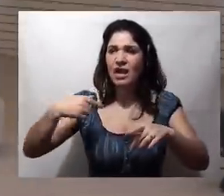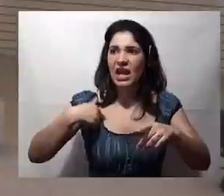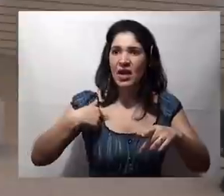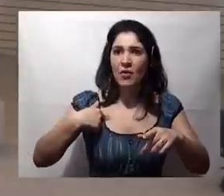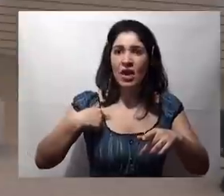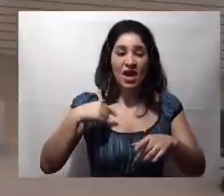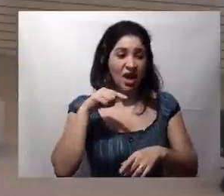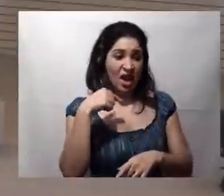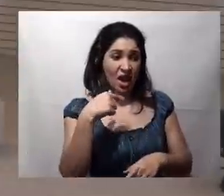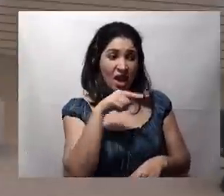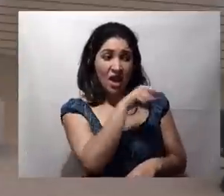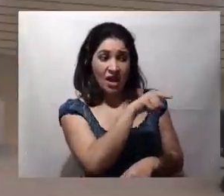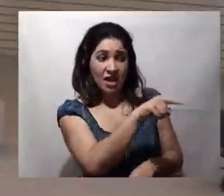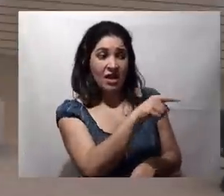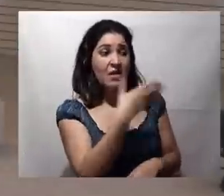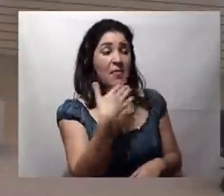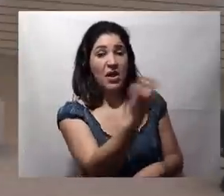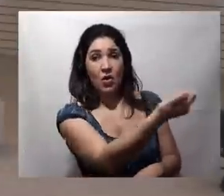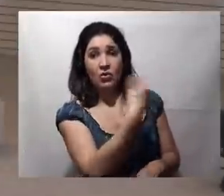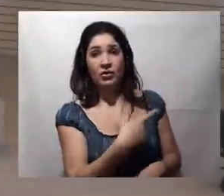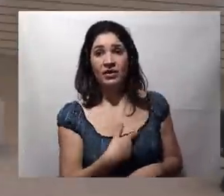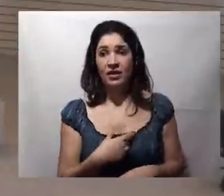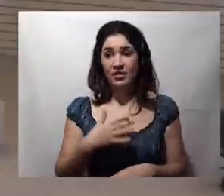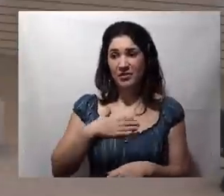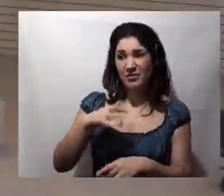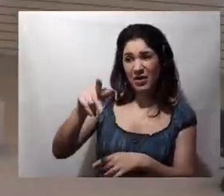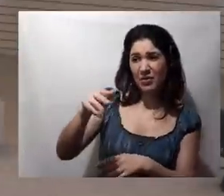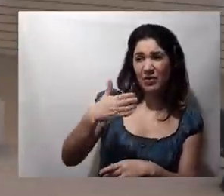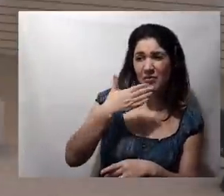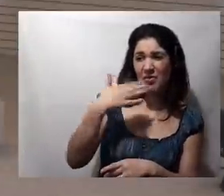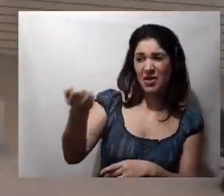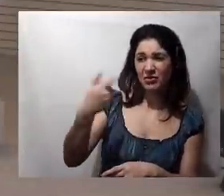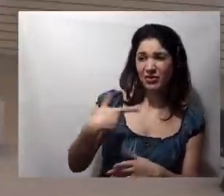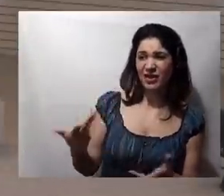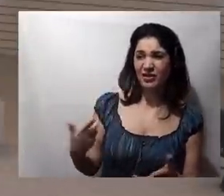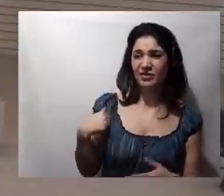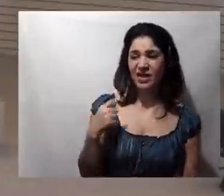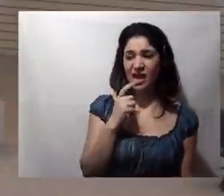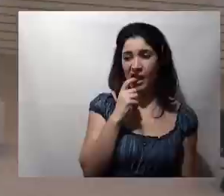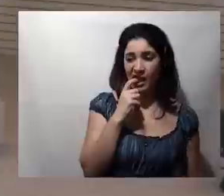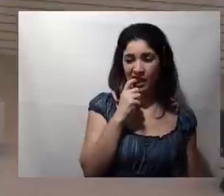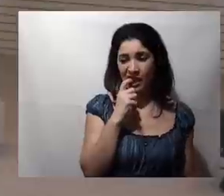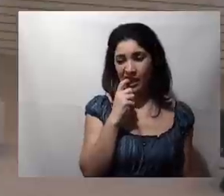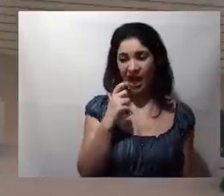o porquê que o mais inteligente era para ele diz assim viu sou eu